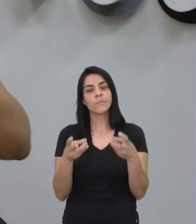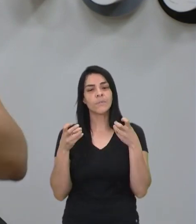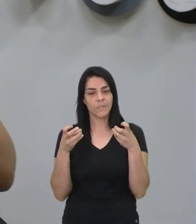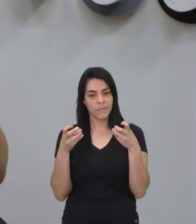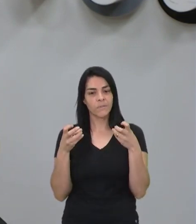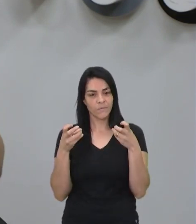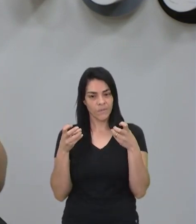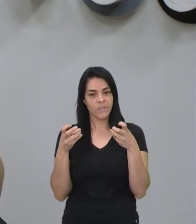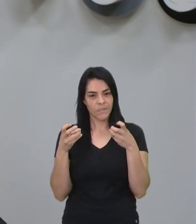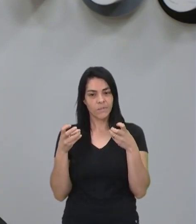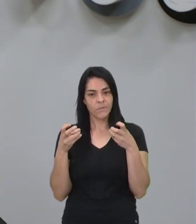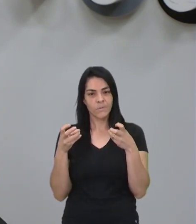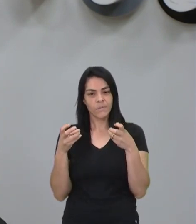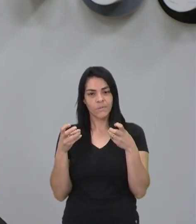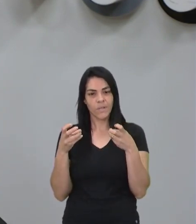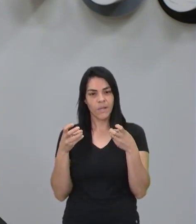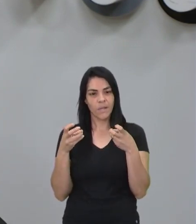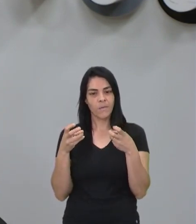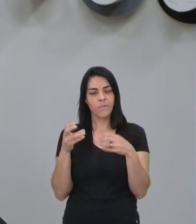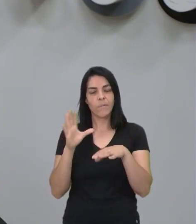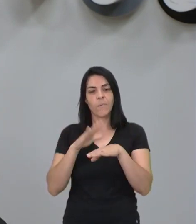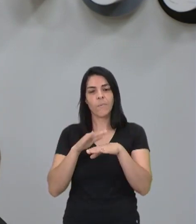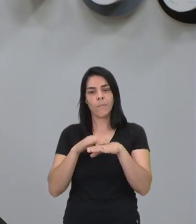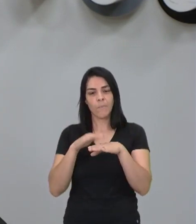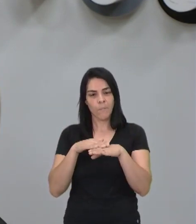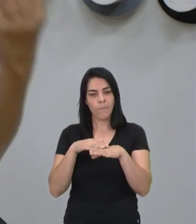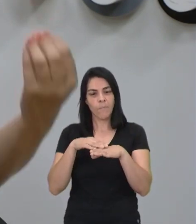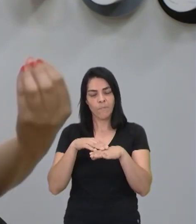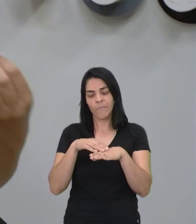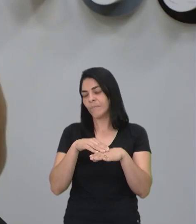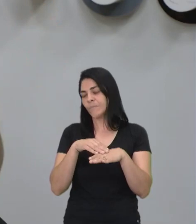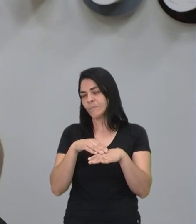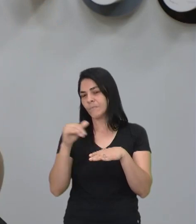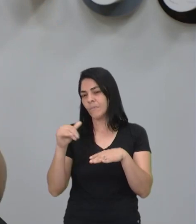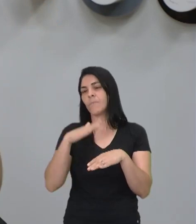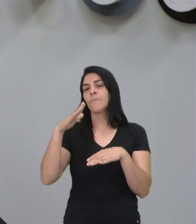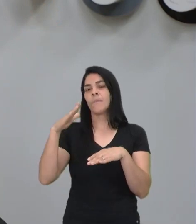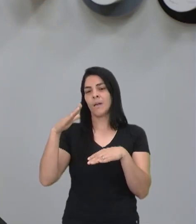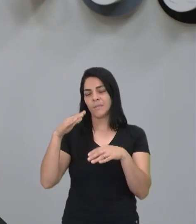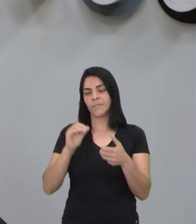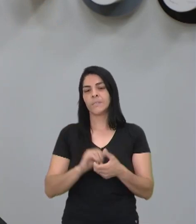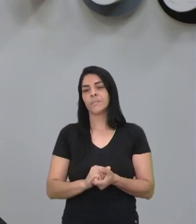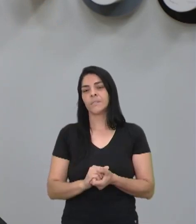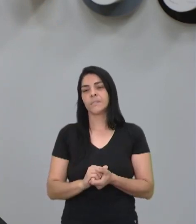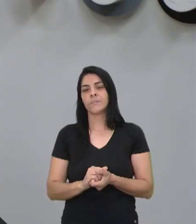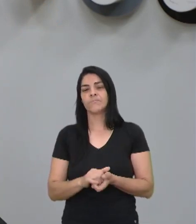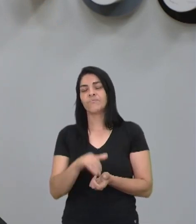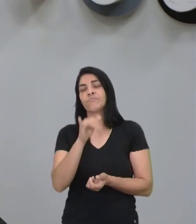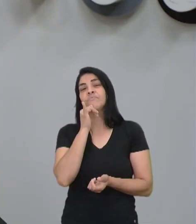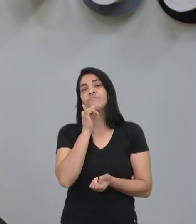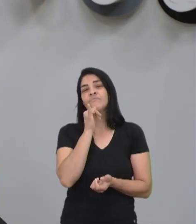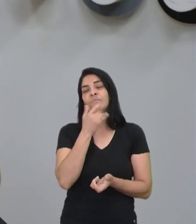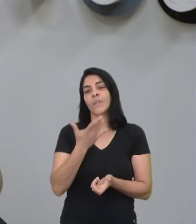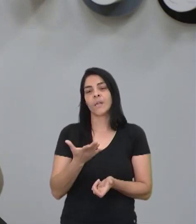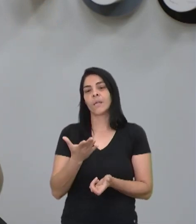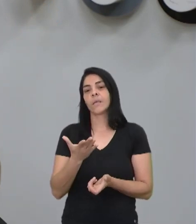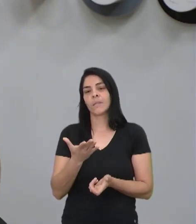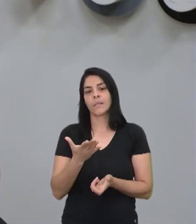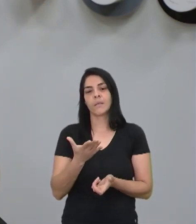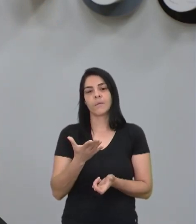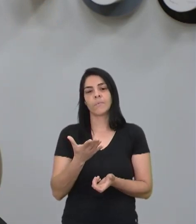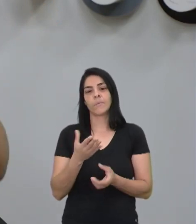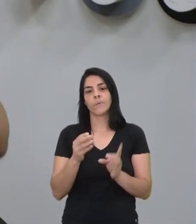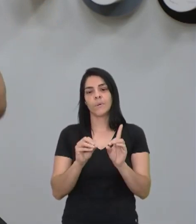intensificação dos efeitos. Então, a gente está vendo aí uma intensificação da